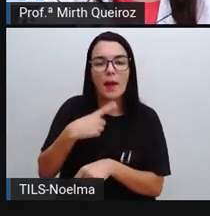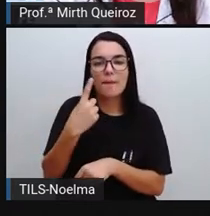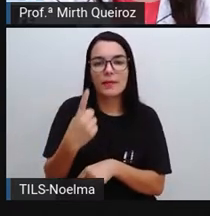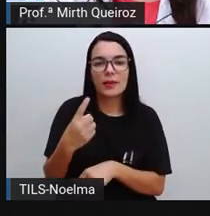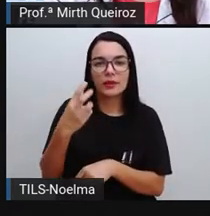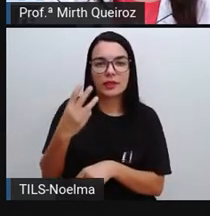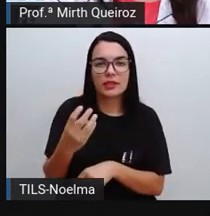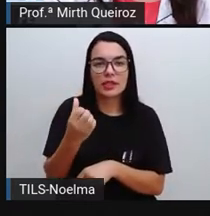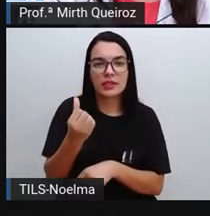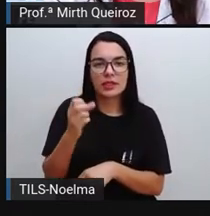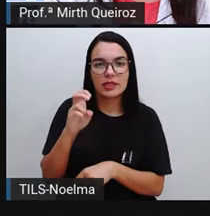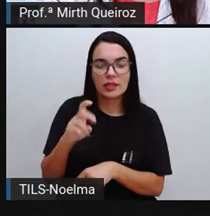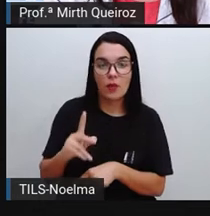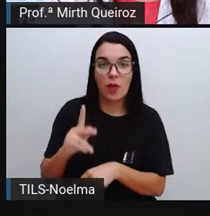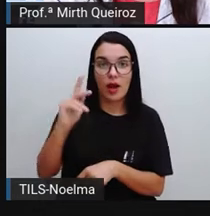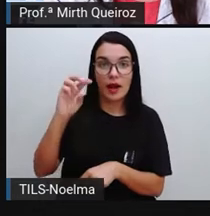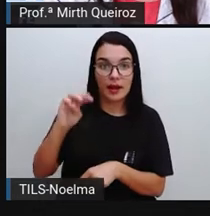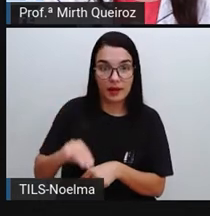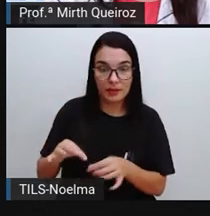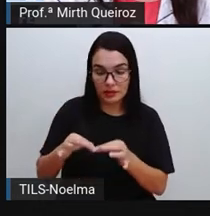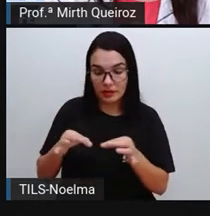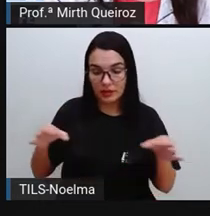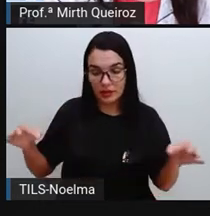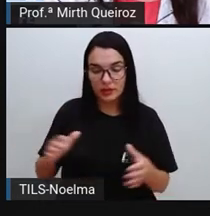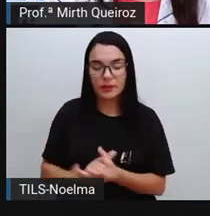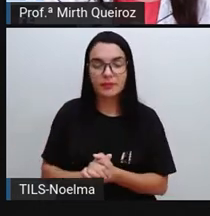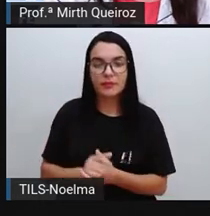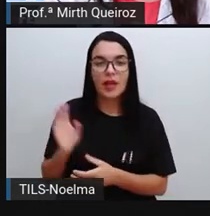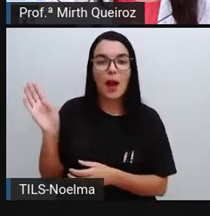1.365 quilômetros. Bolívia,